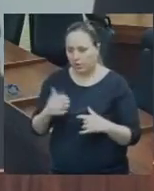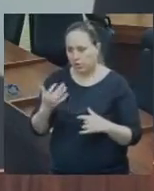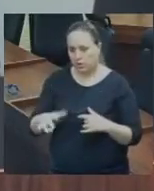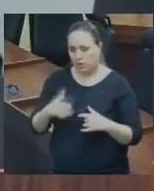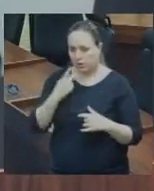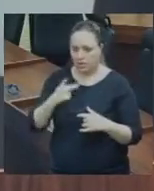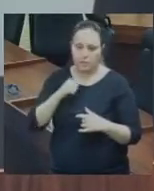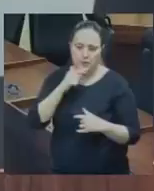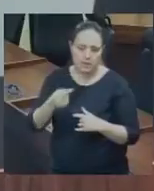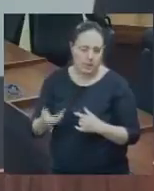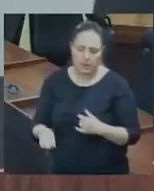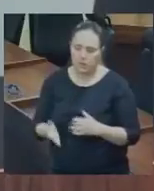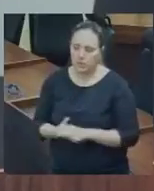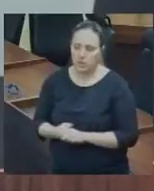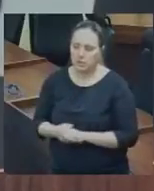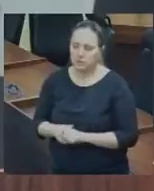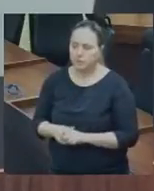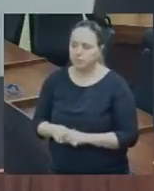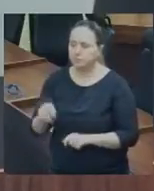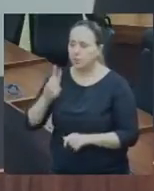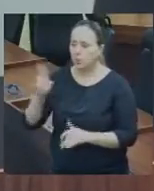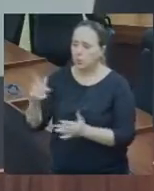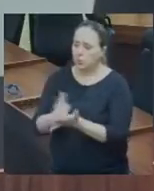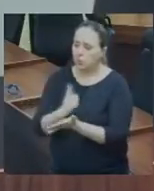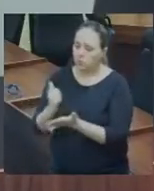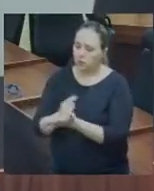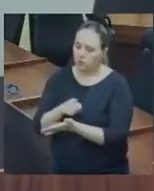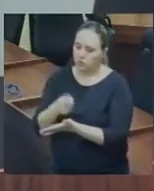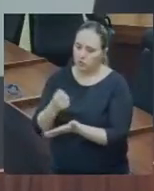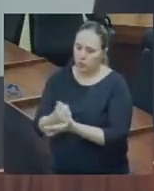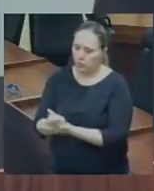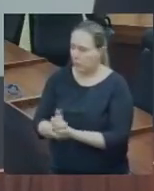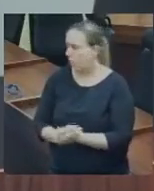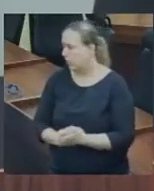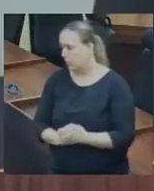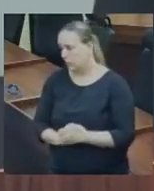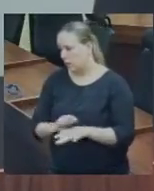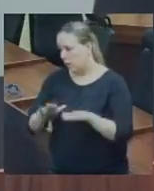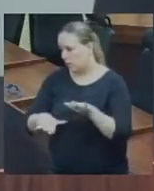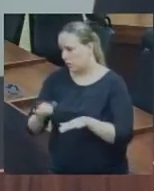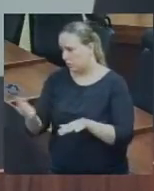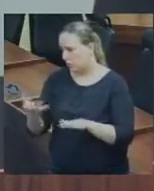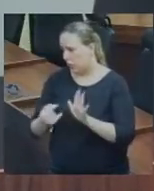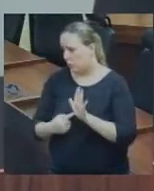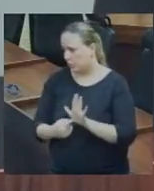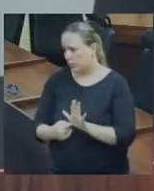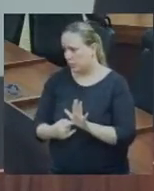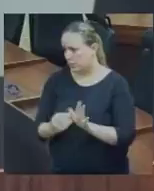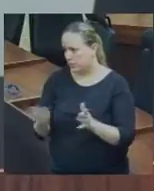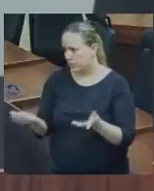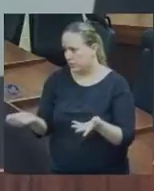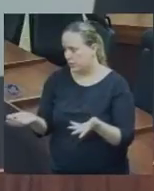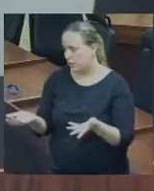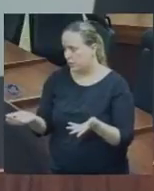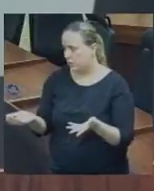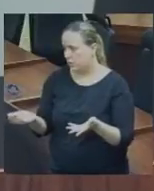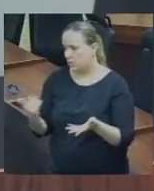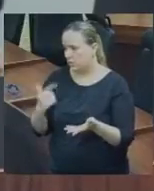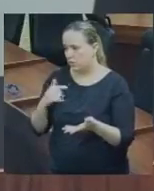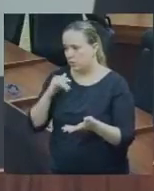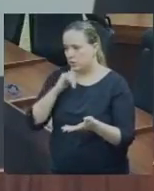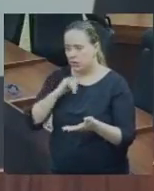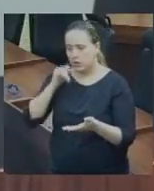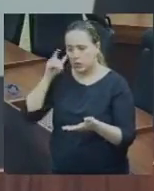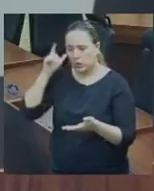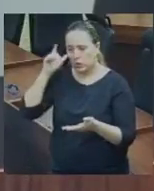ninguém é o nome dos livros que você anda lendo as vezes que não quer mostrar é que você está curioso